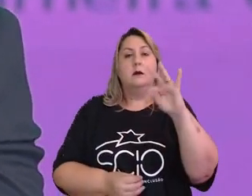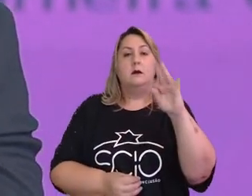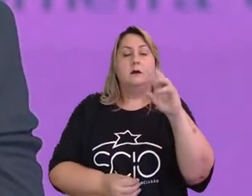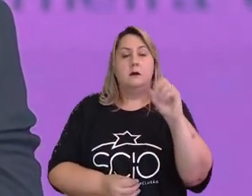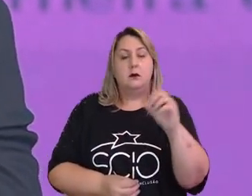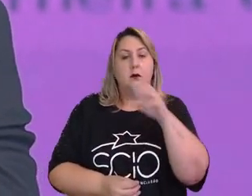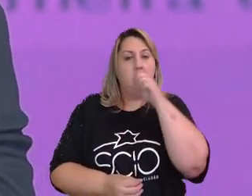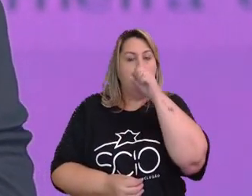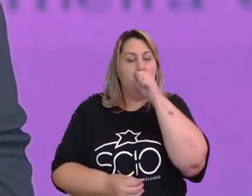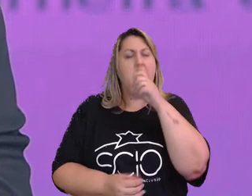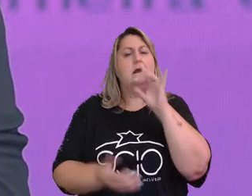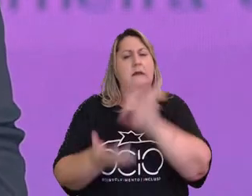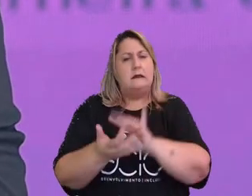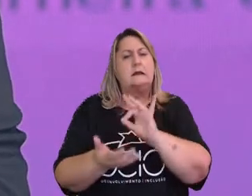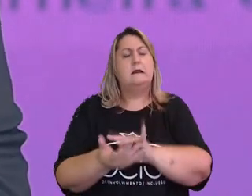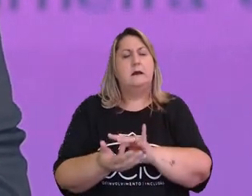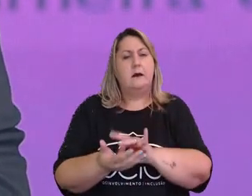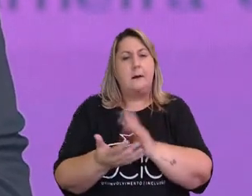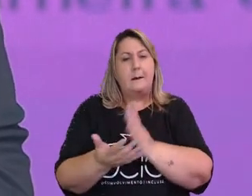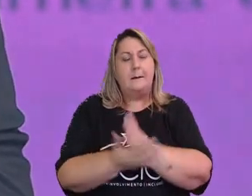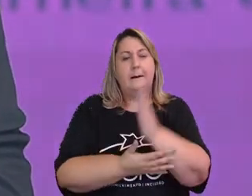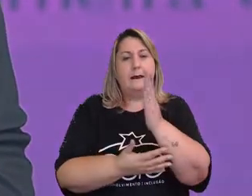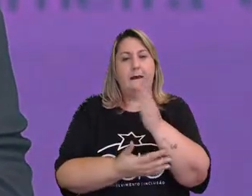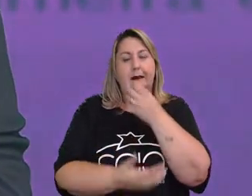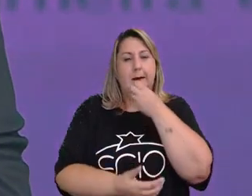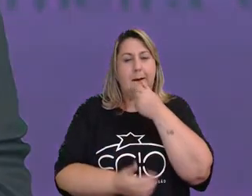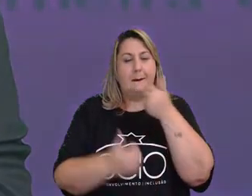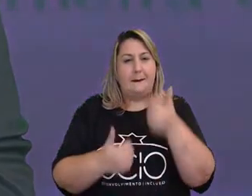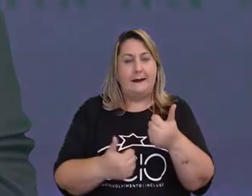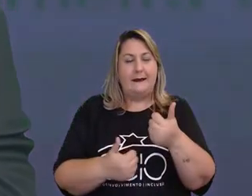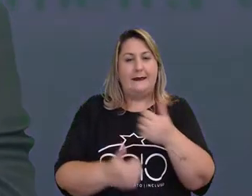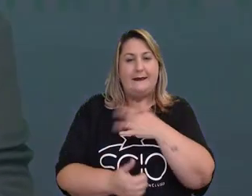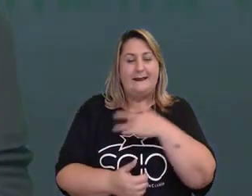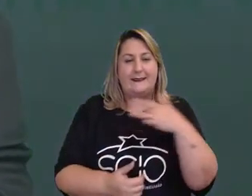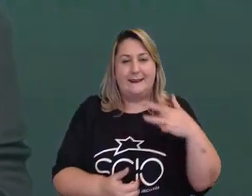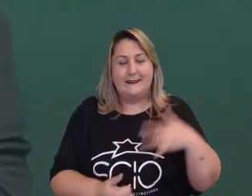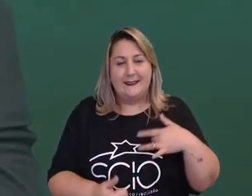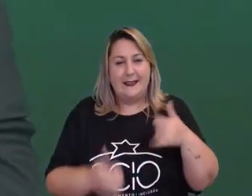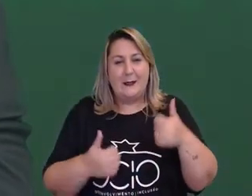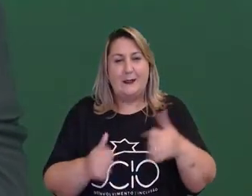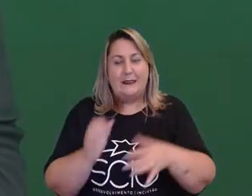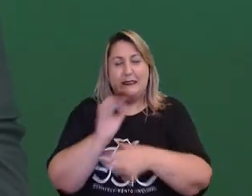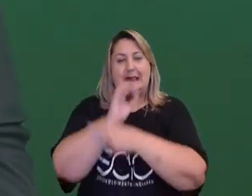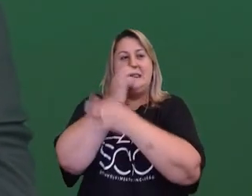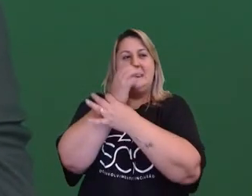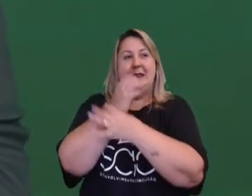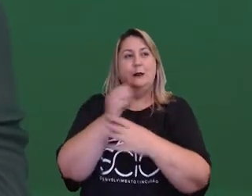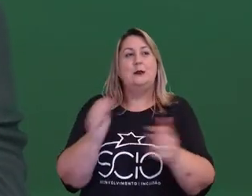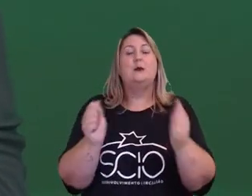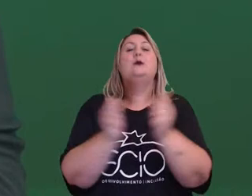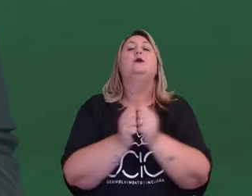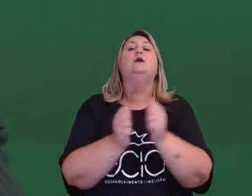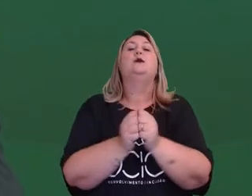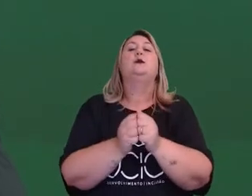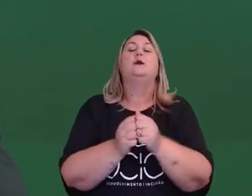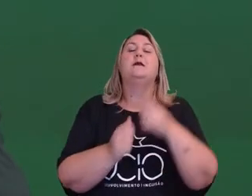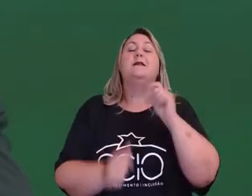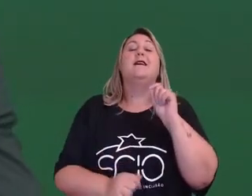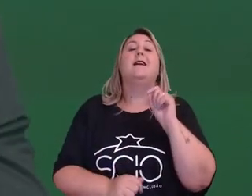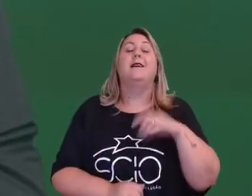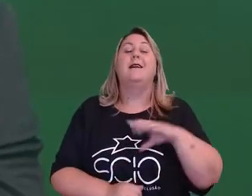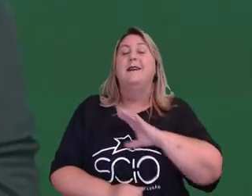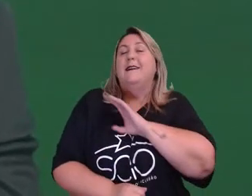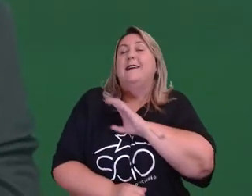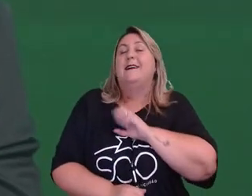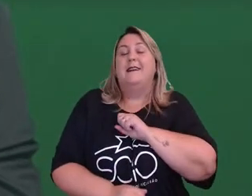com certeza vamos passar bem, saudáveis, seguros e ao lado de quem amamos. Por